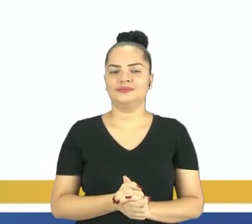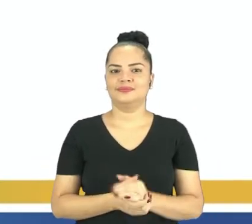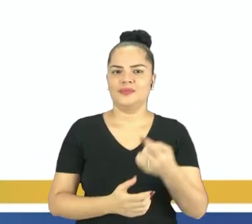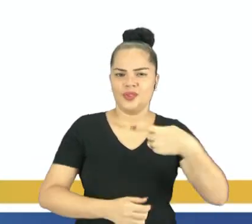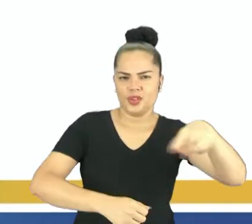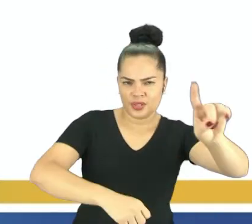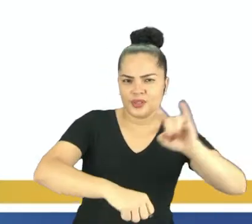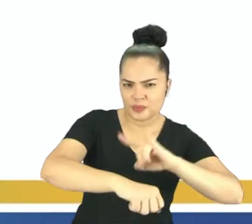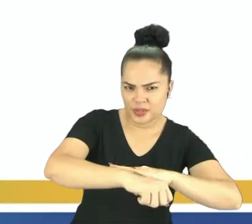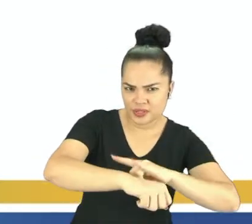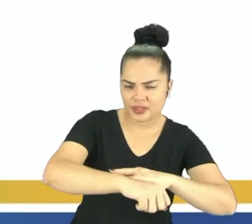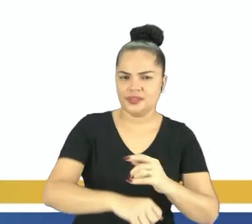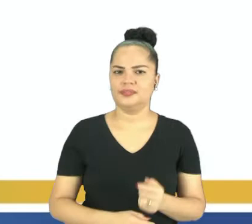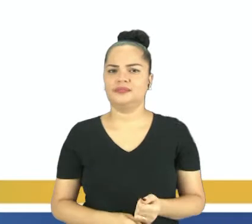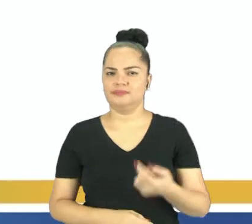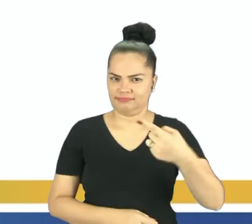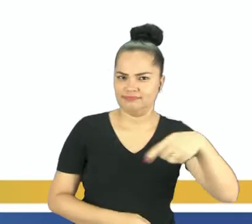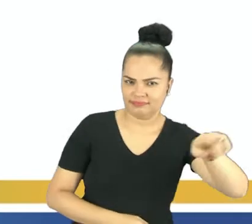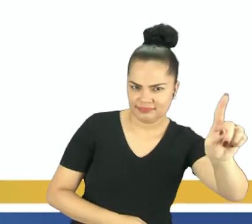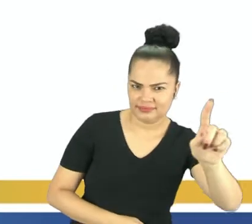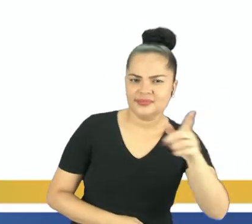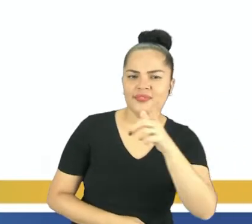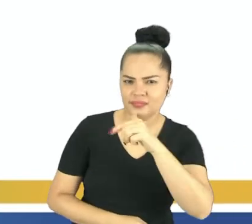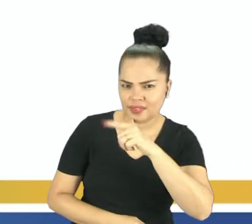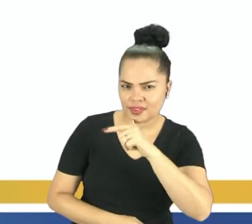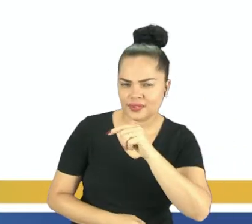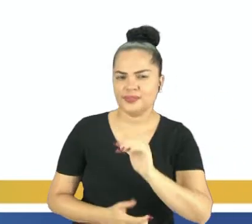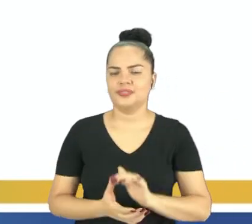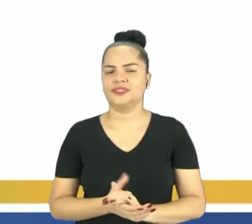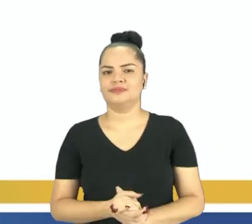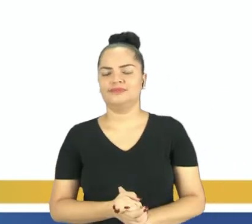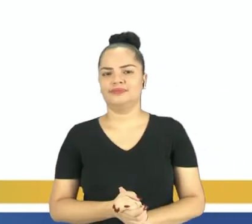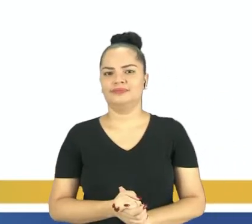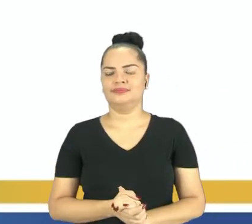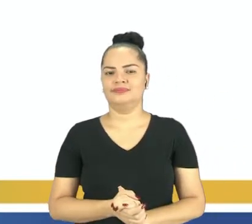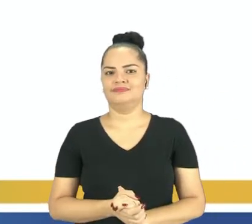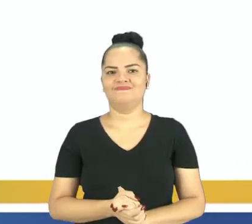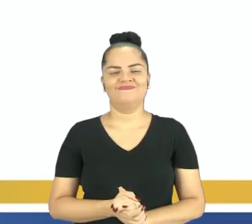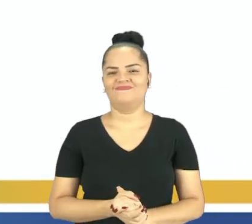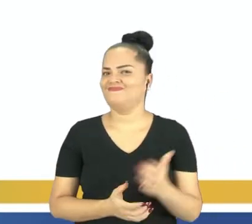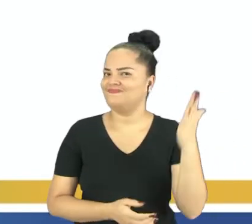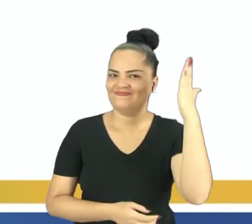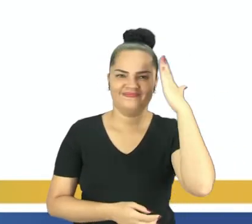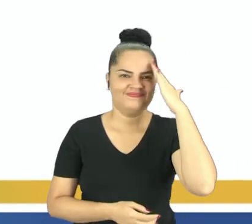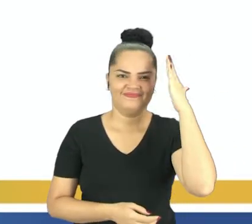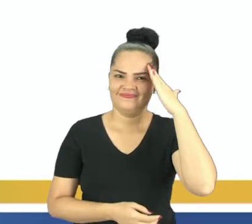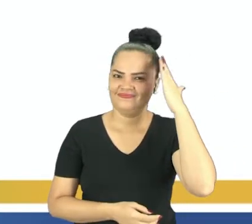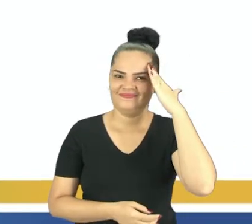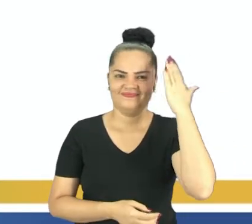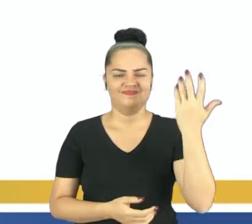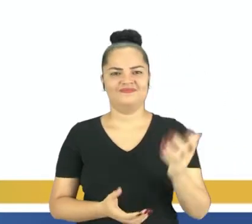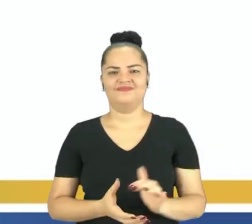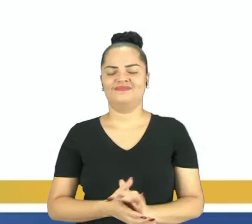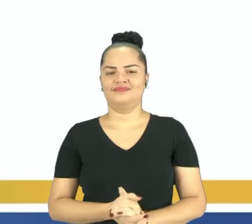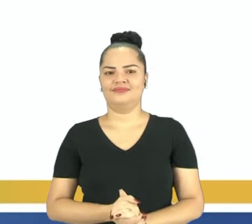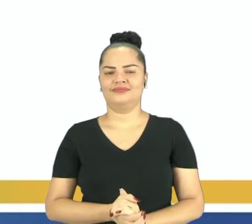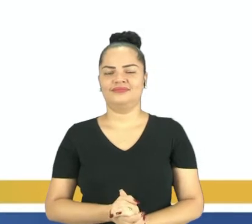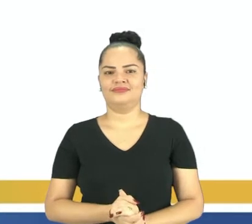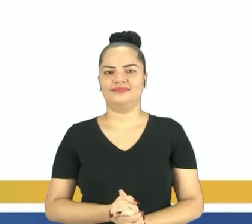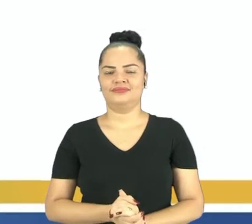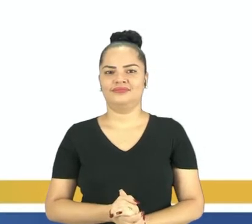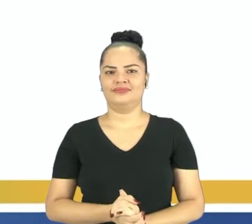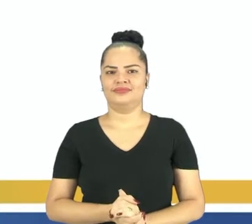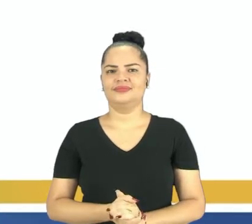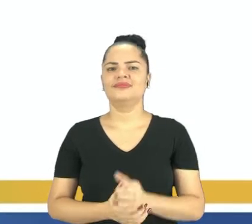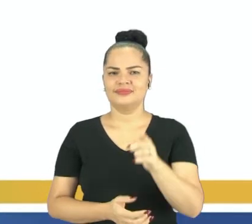Eu posso tomar água? I didn't understand. Eu não entendi. Can you repeat? Você